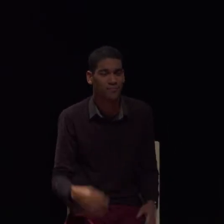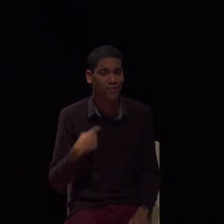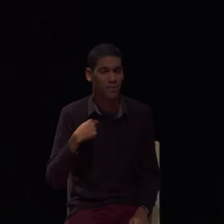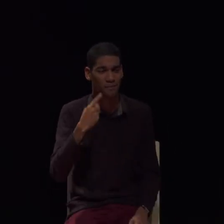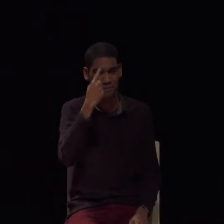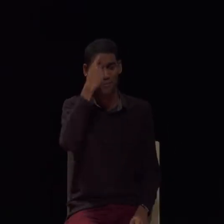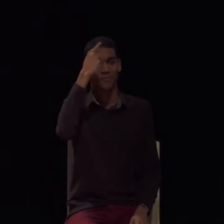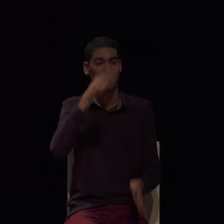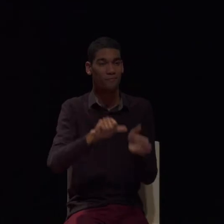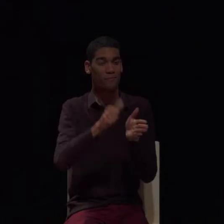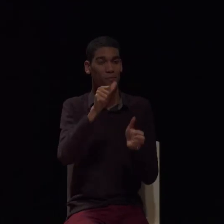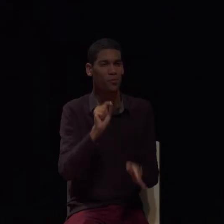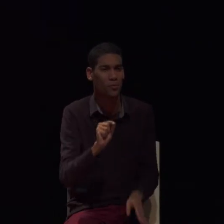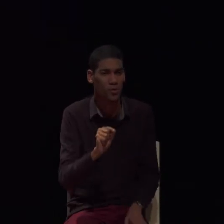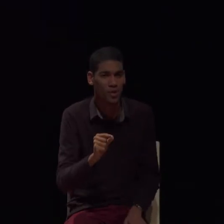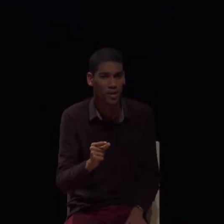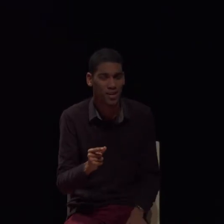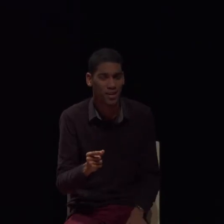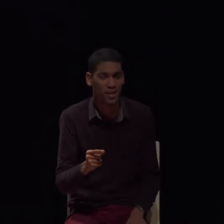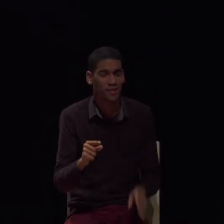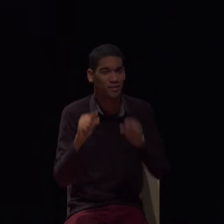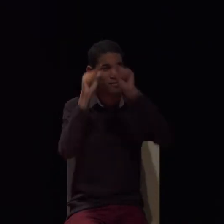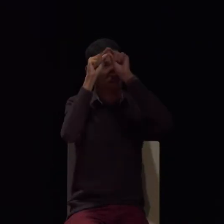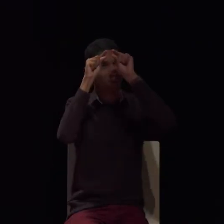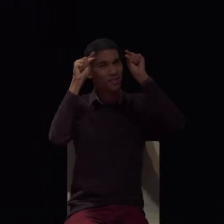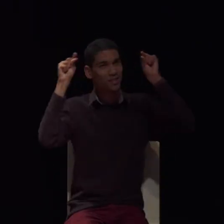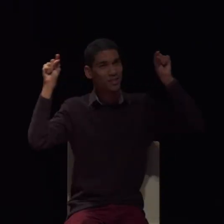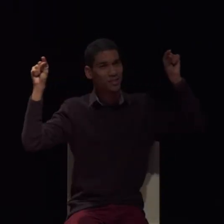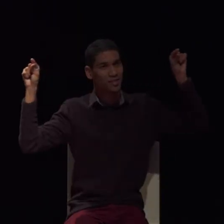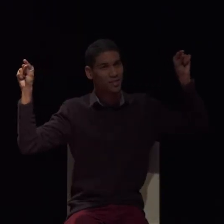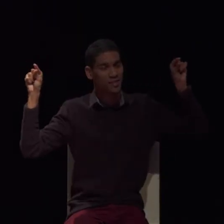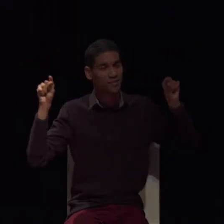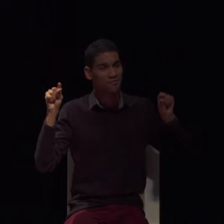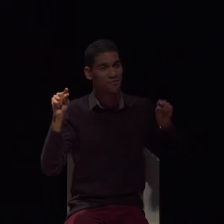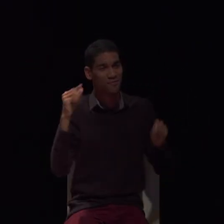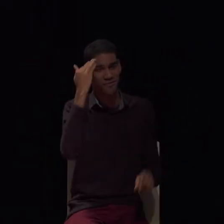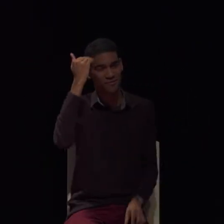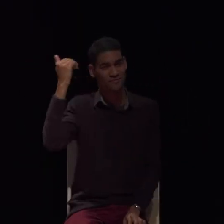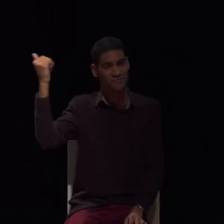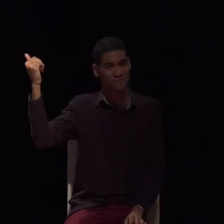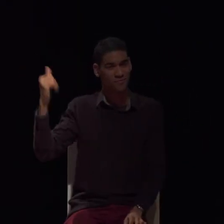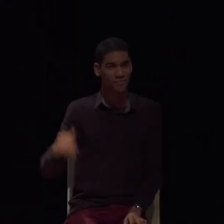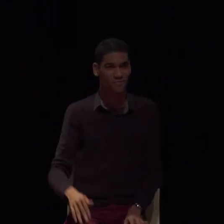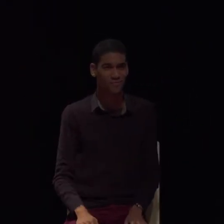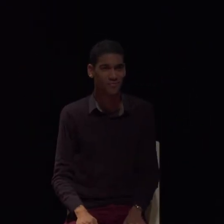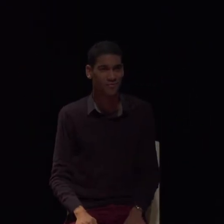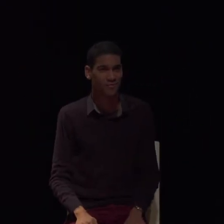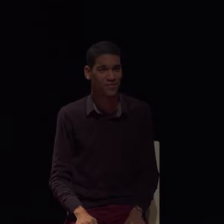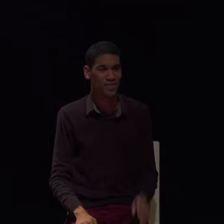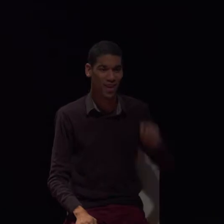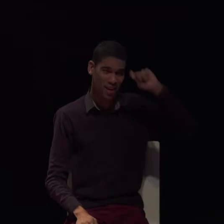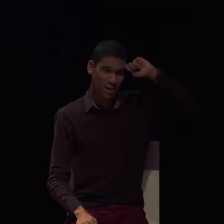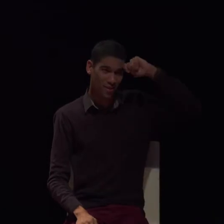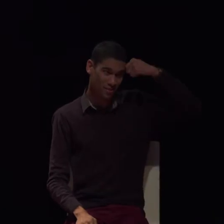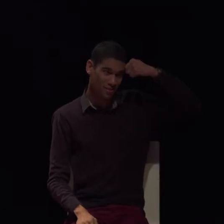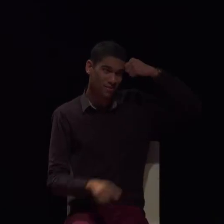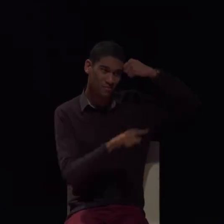cabeça foi uma frase do rincón sapiência os preta chave